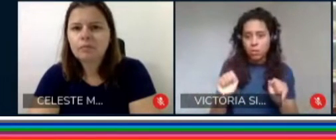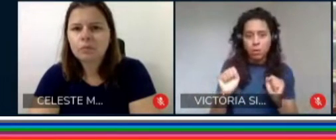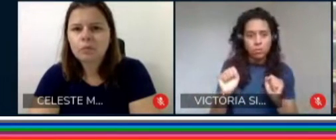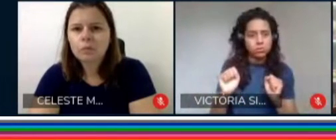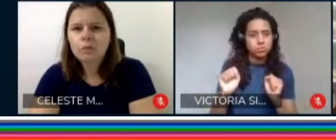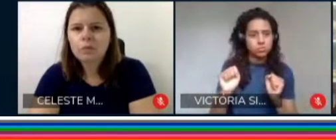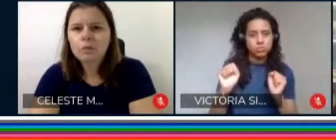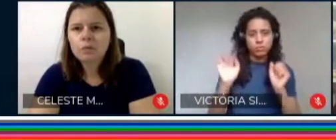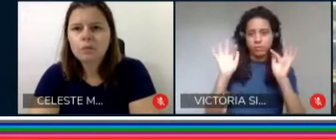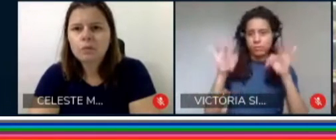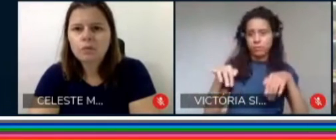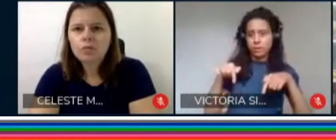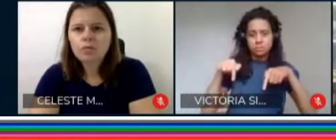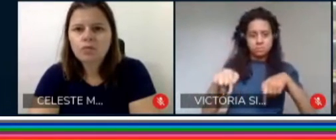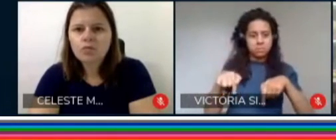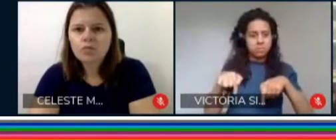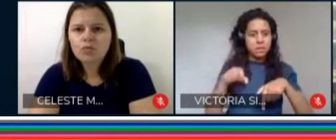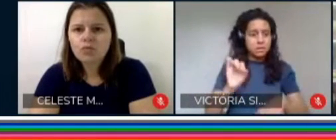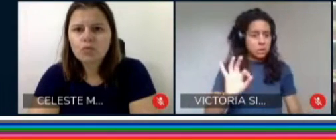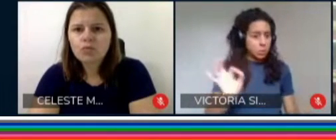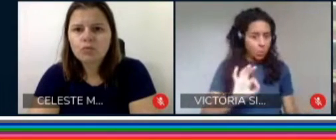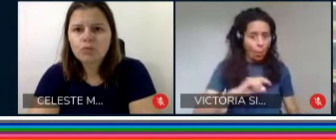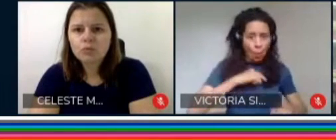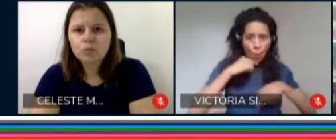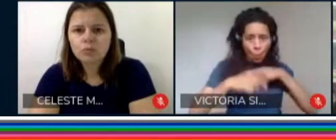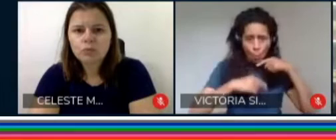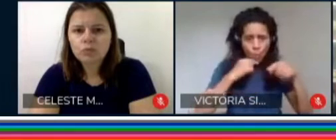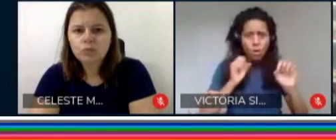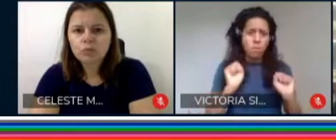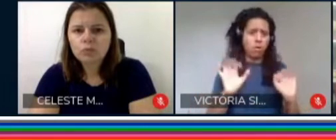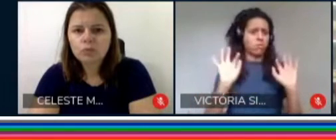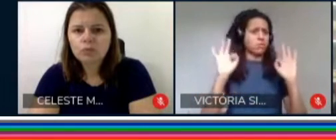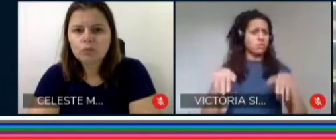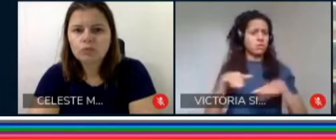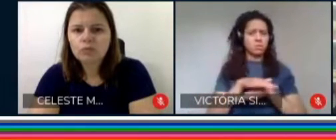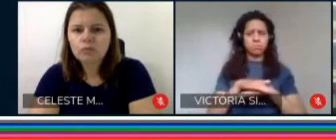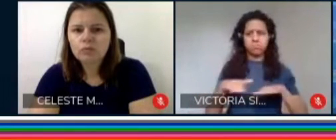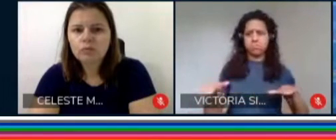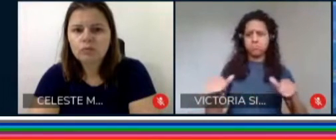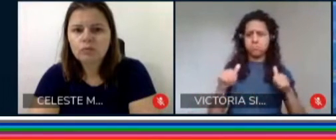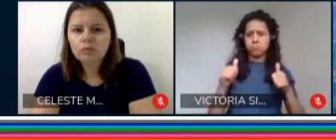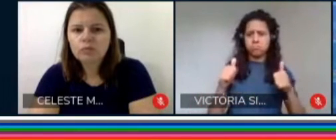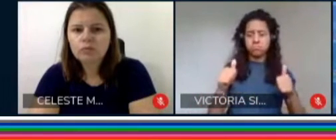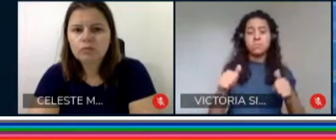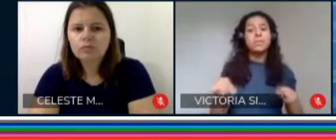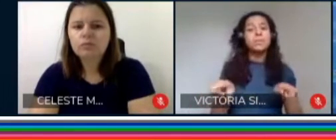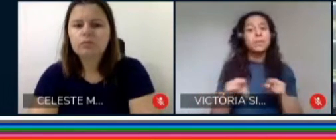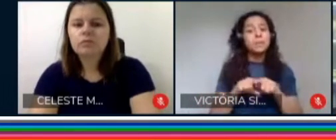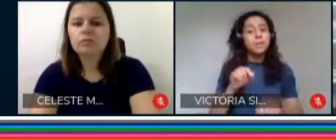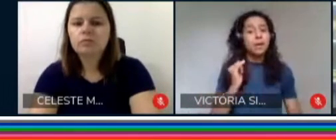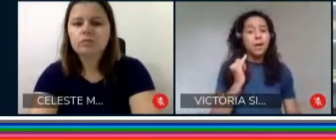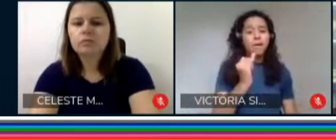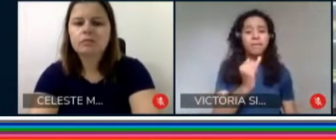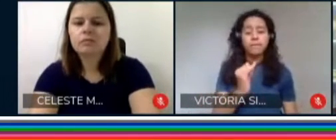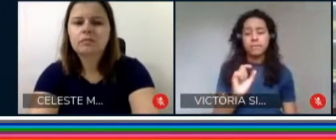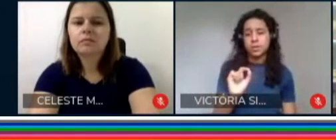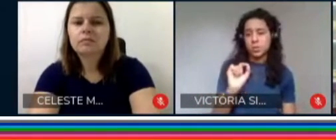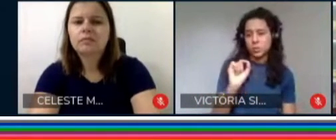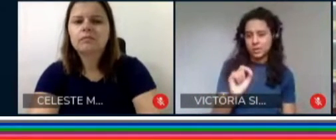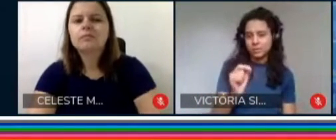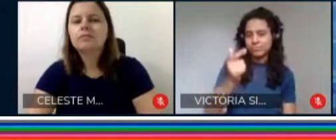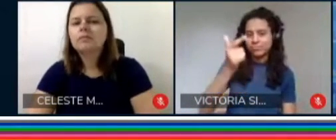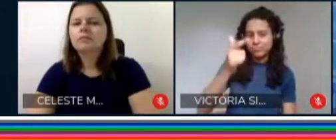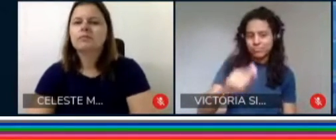vocês se não tiverem nenhuma dúvida. E reforçando o convite